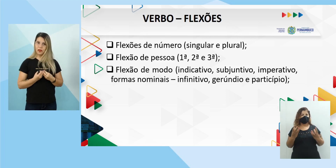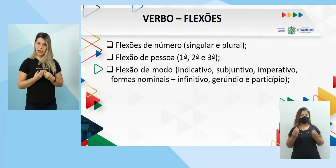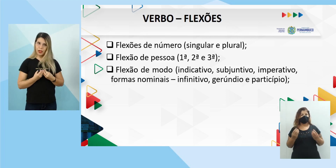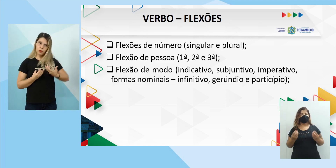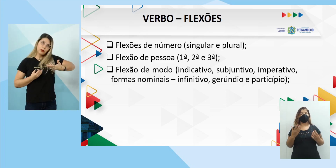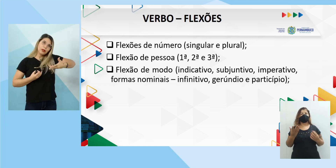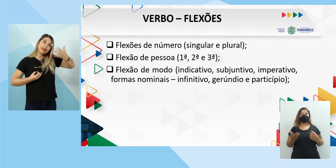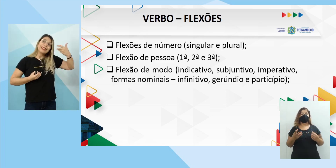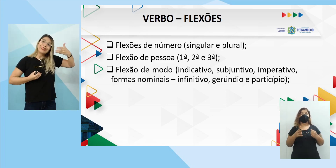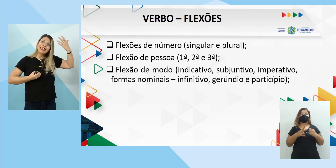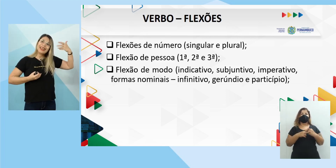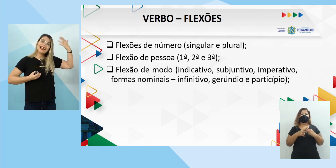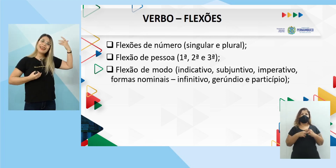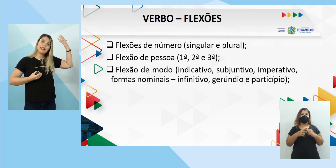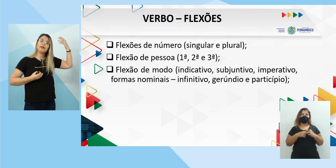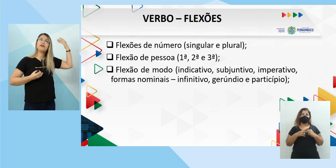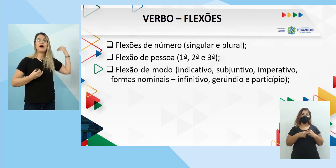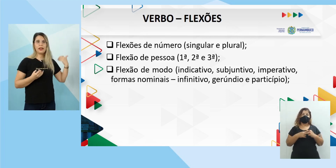é um verbo